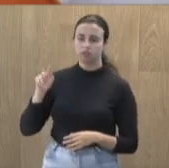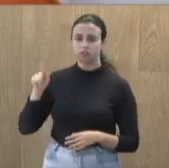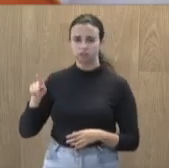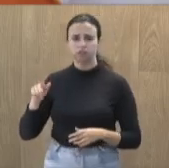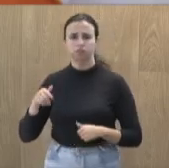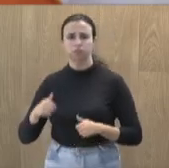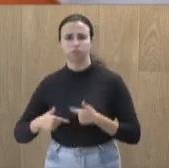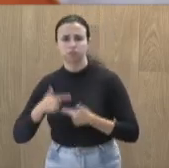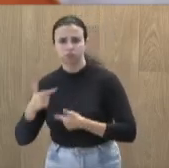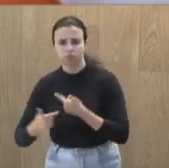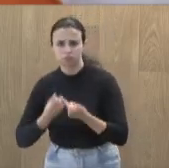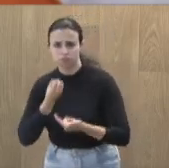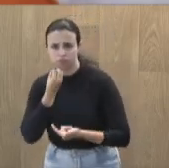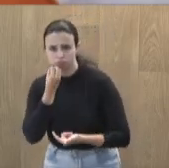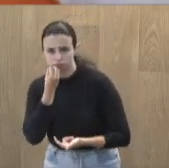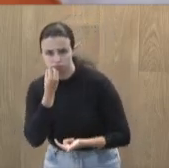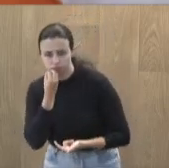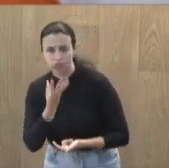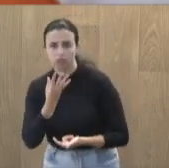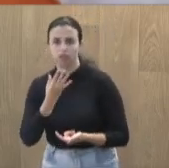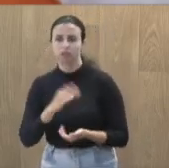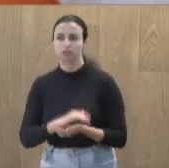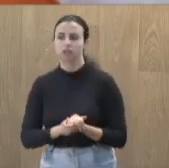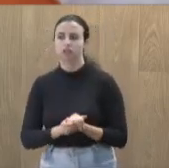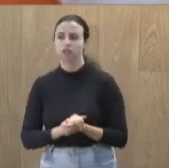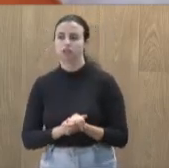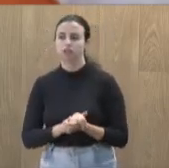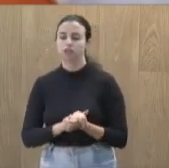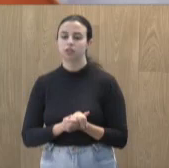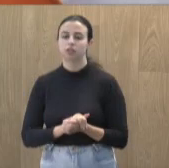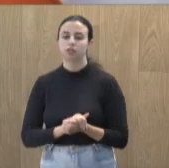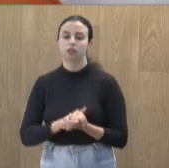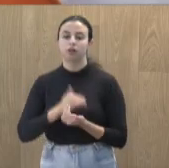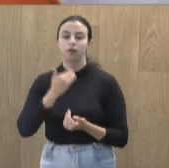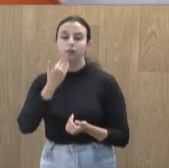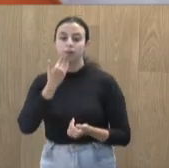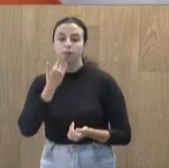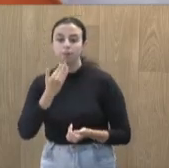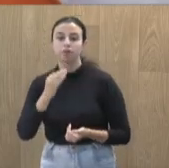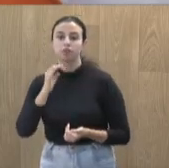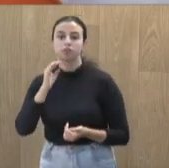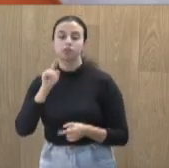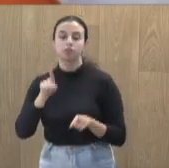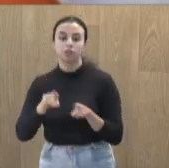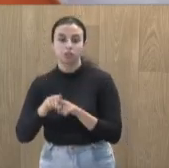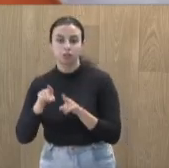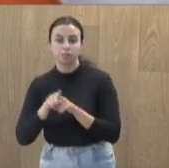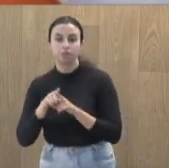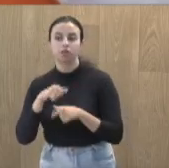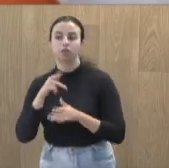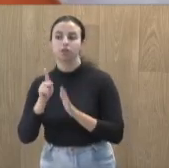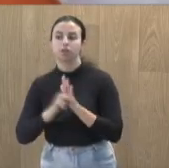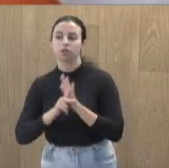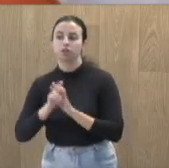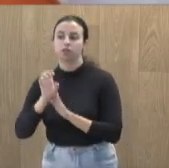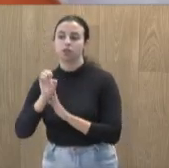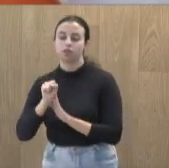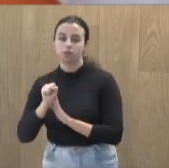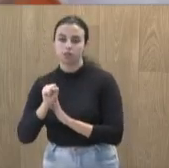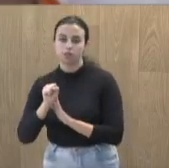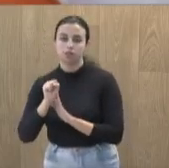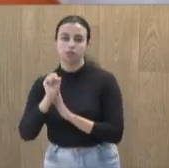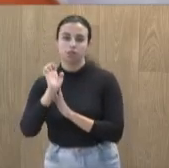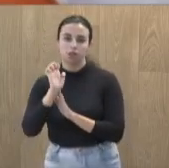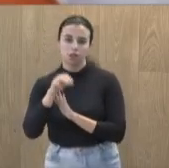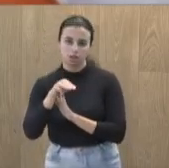atuante, mas muito equilibrado, ele pediu vista no projeto EM087. E